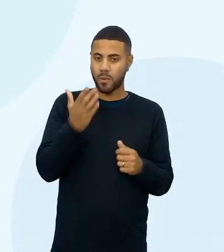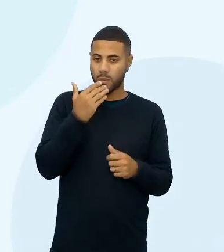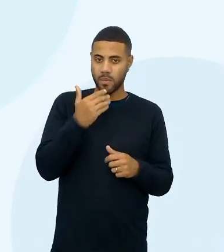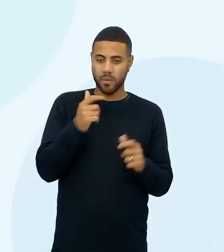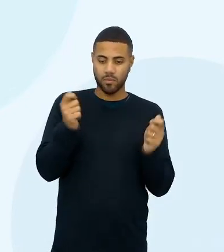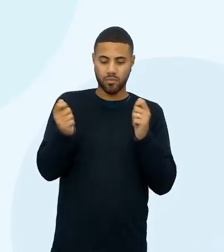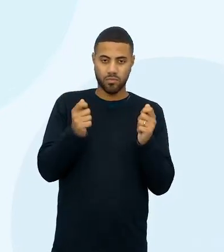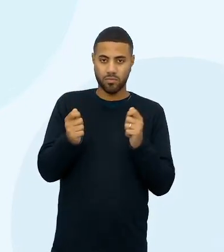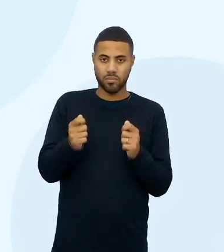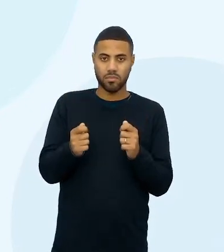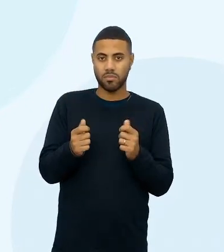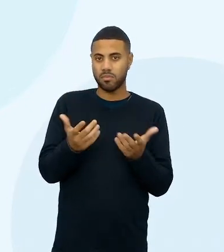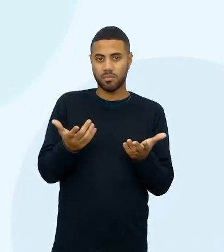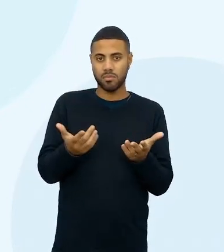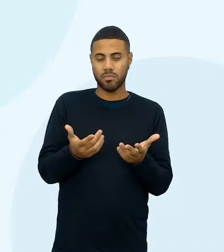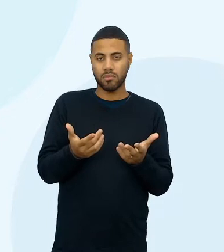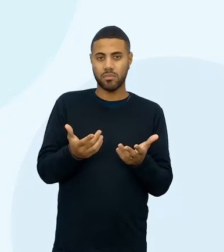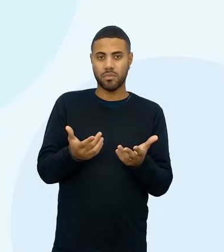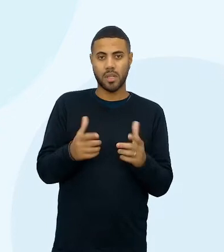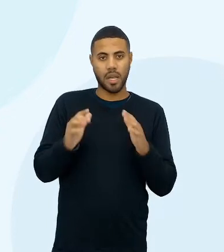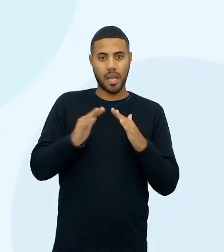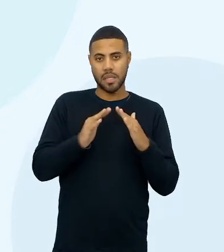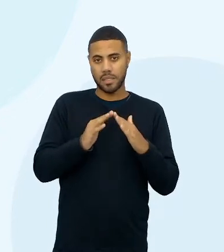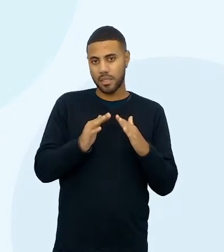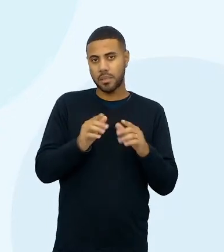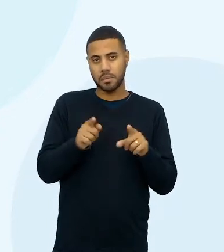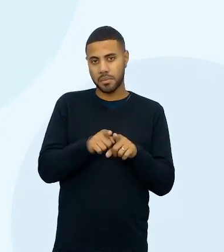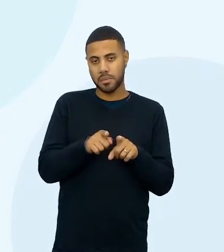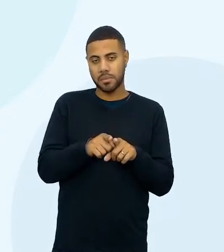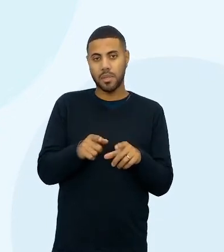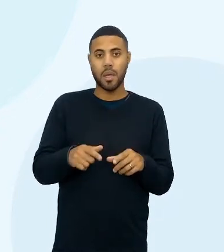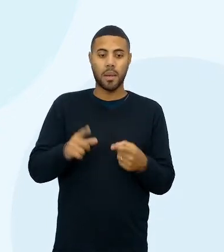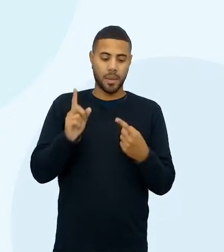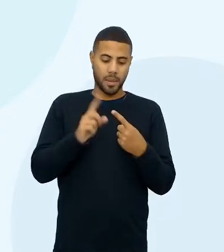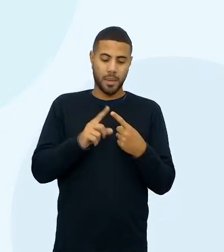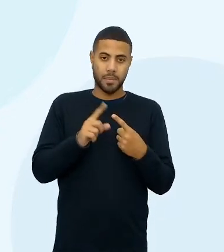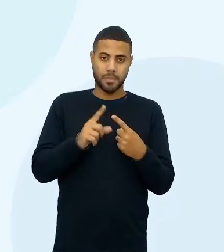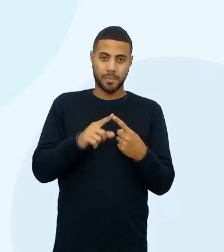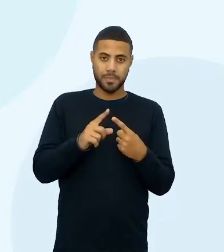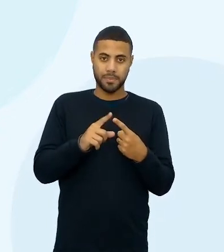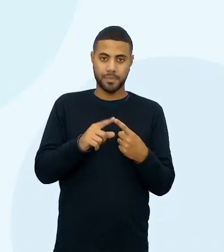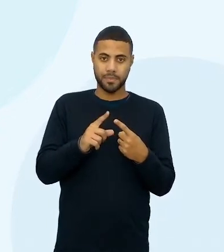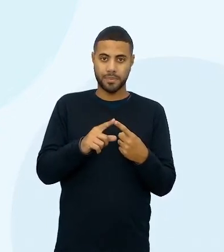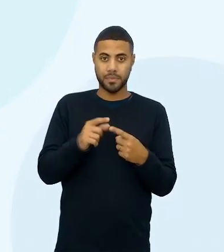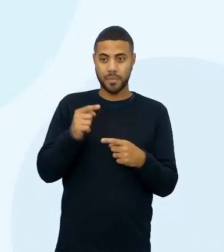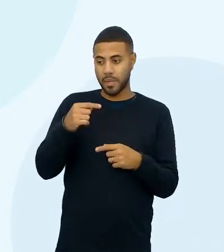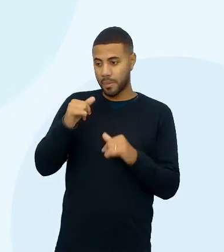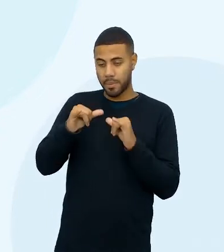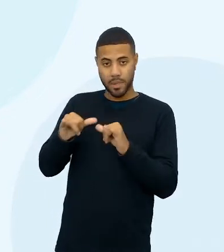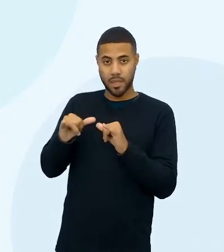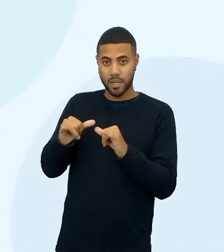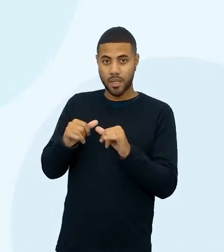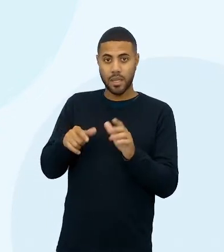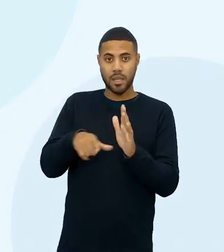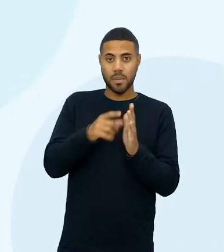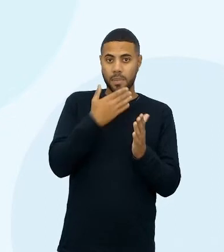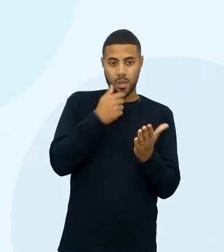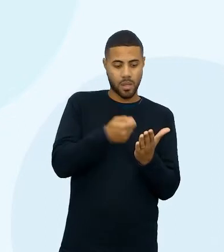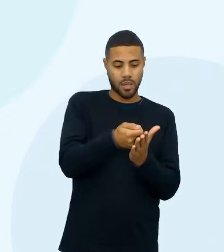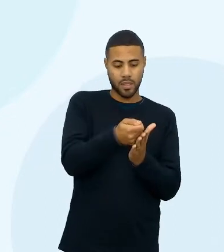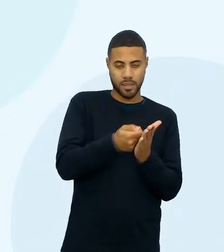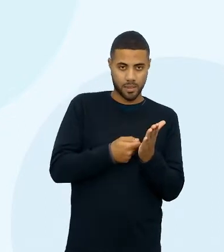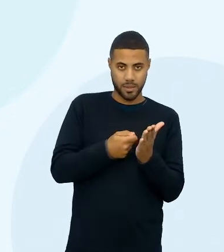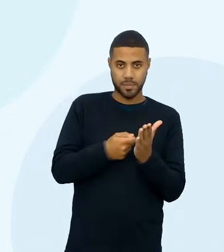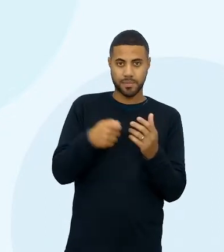alimento, pelo menos na minha residência? Primeiro, antes de ir ao supermercado, faça uma